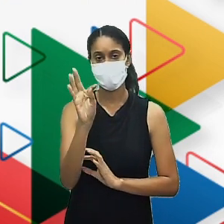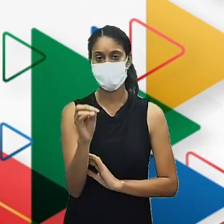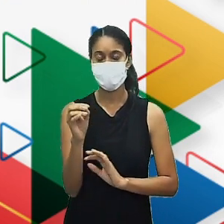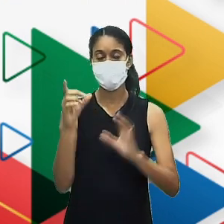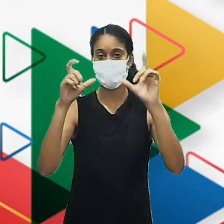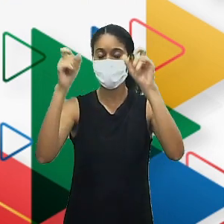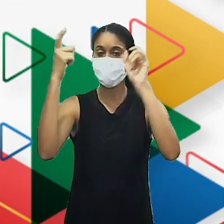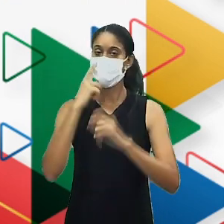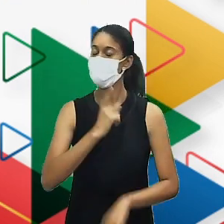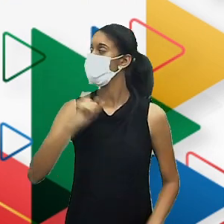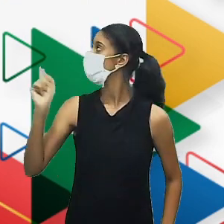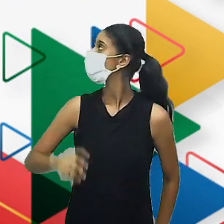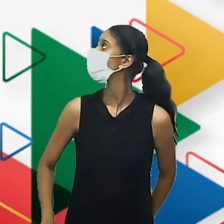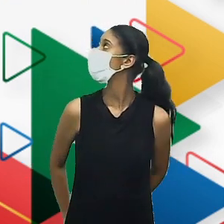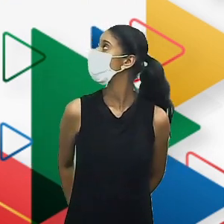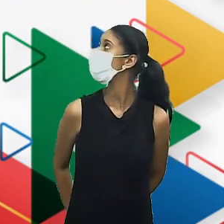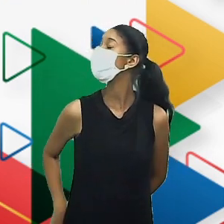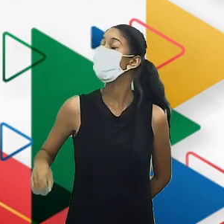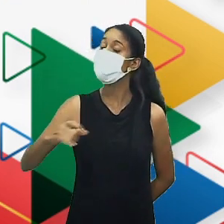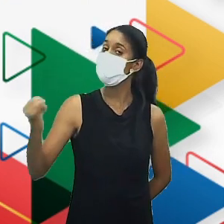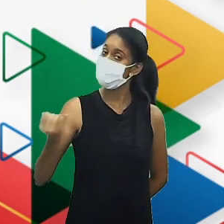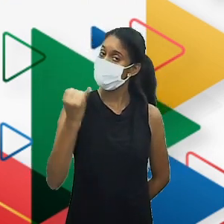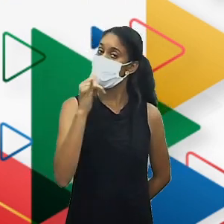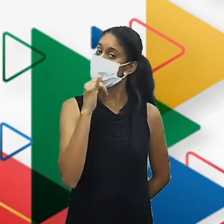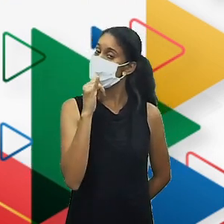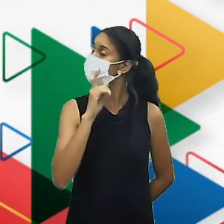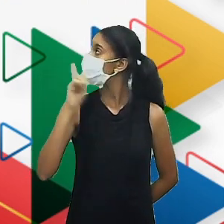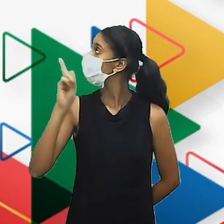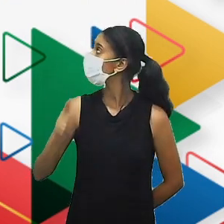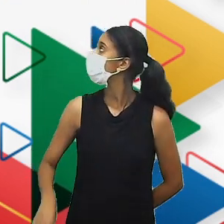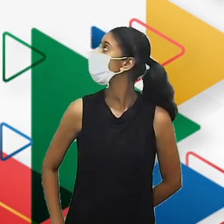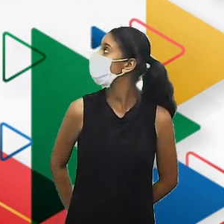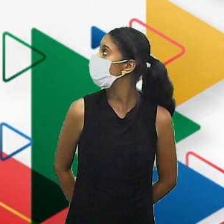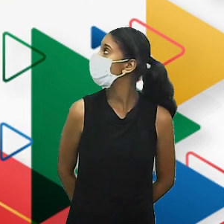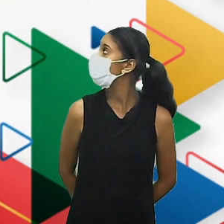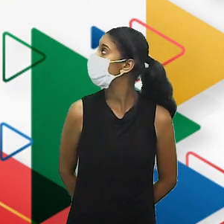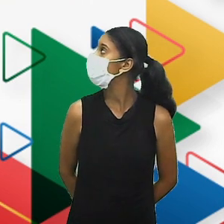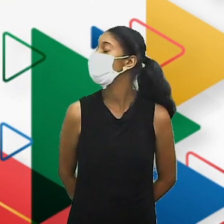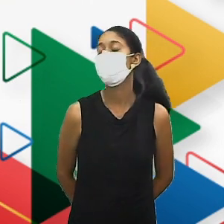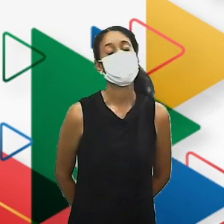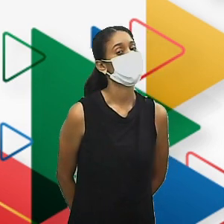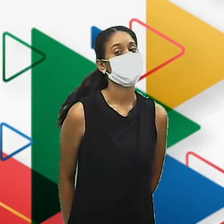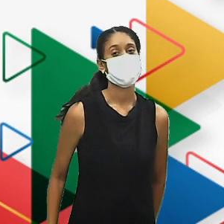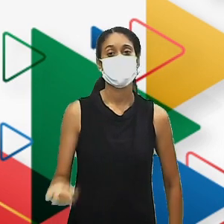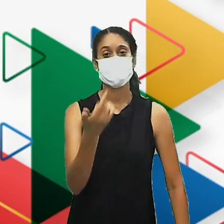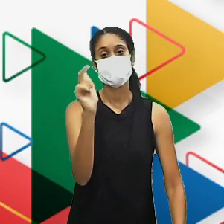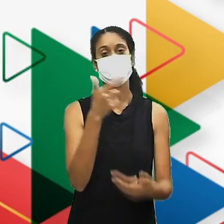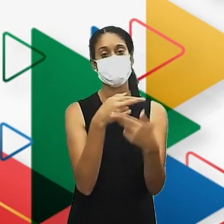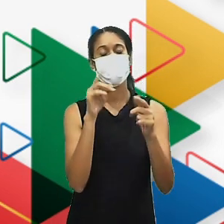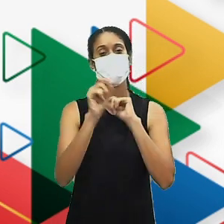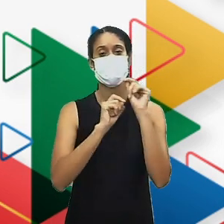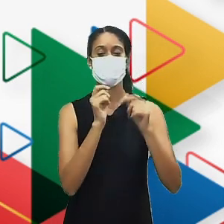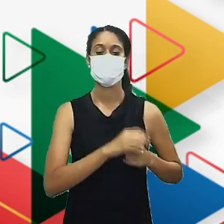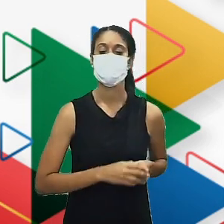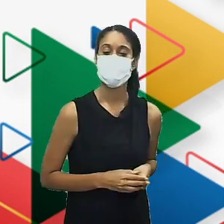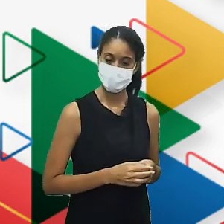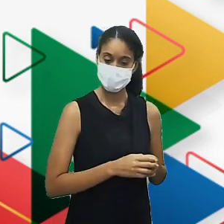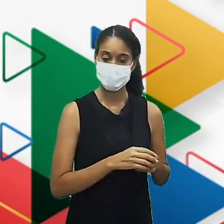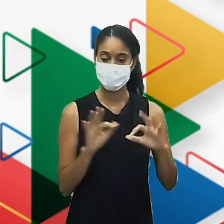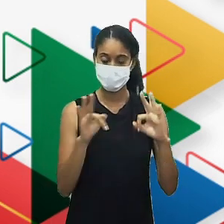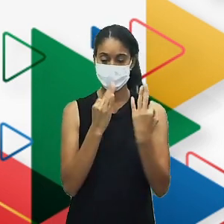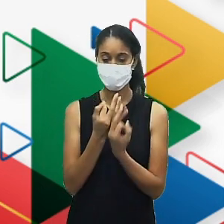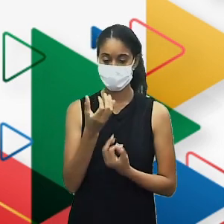tela agora. Marque isso aí, que é muito importante esse exemplo para você, tá? A outra situação é, olha só, na